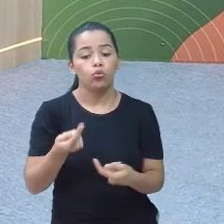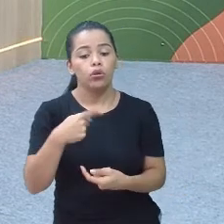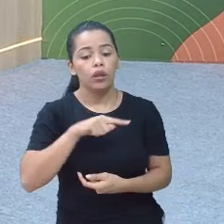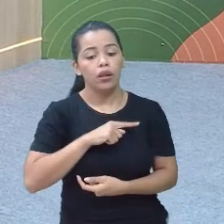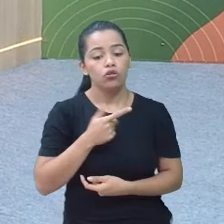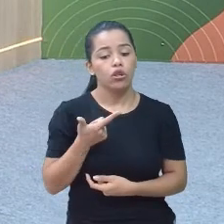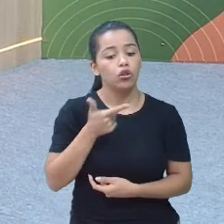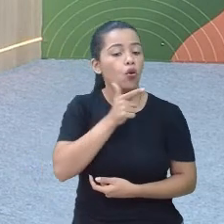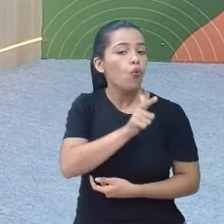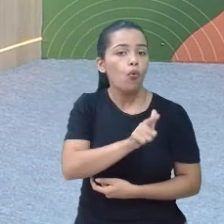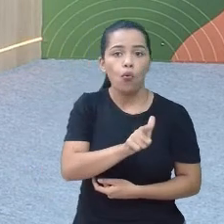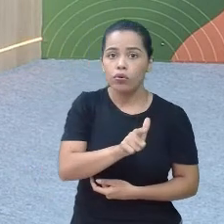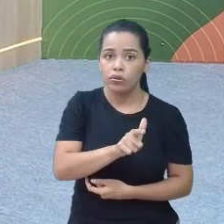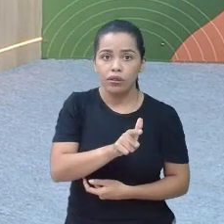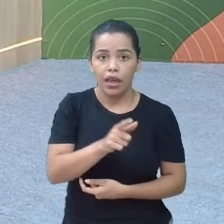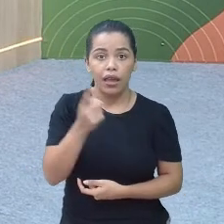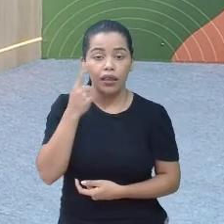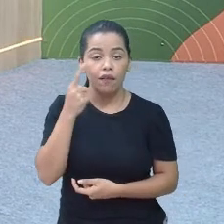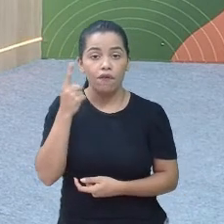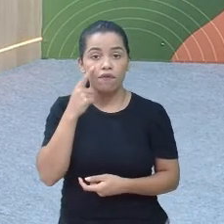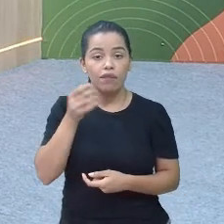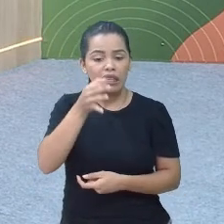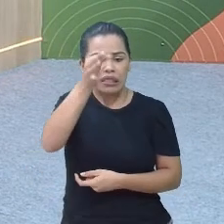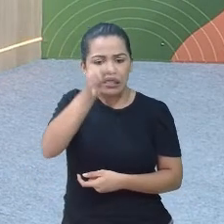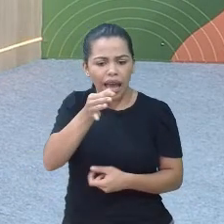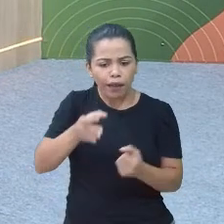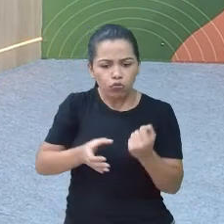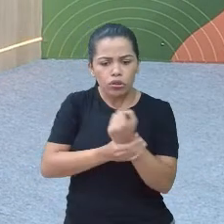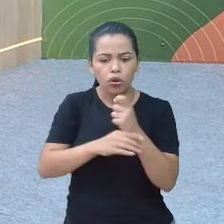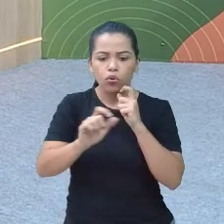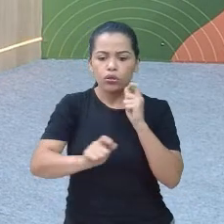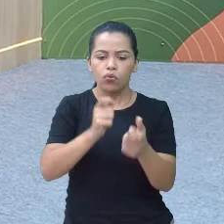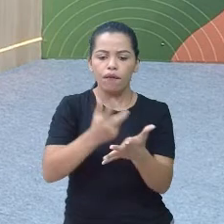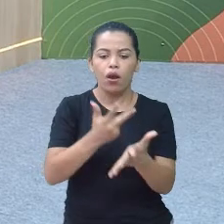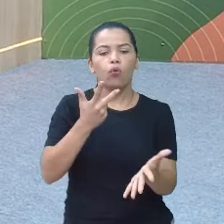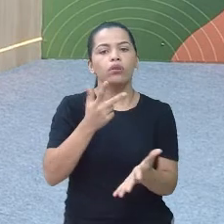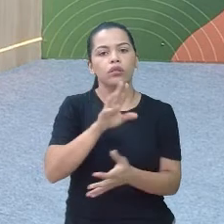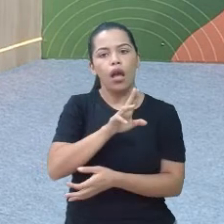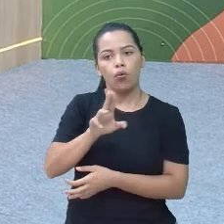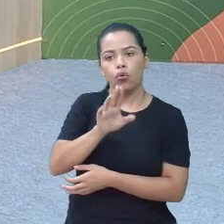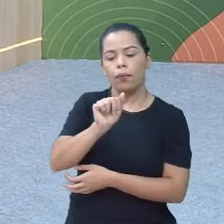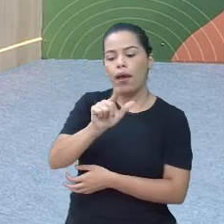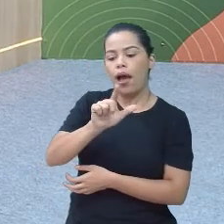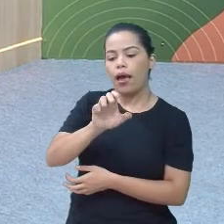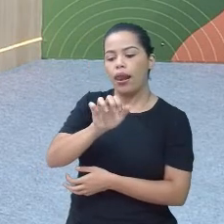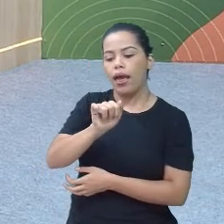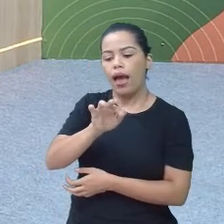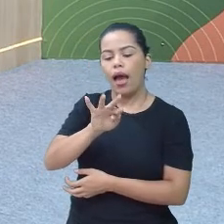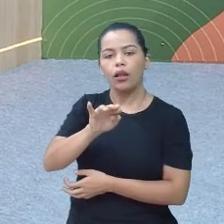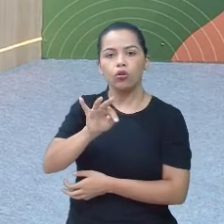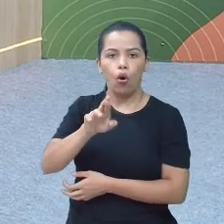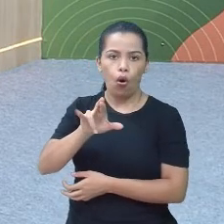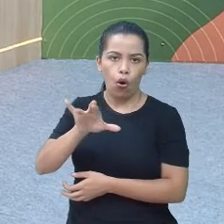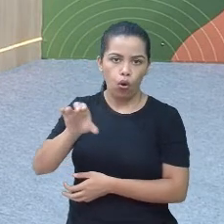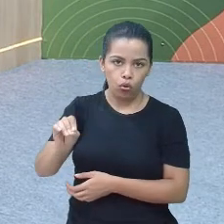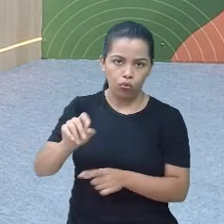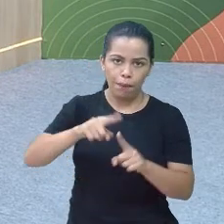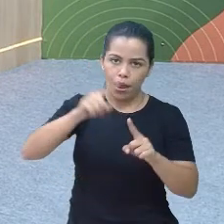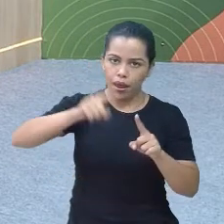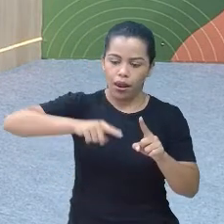não consigo prever com exatidão o que vai acontecer. Eu consigo apenas ter uma previsão, eu não